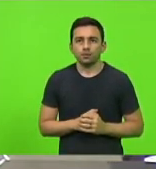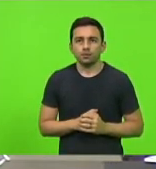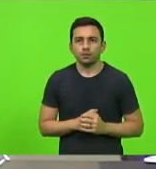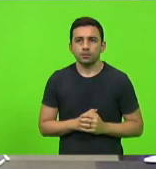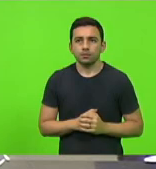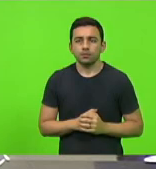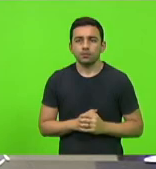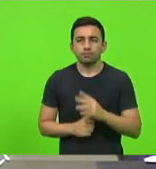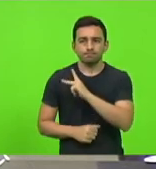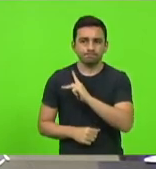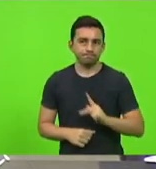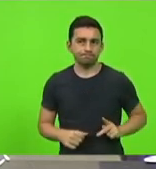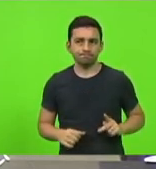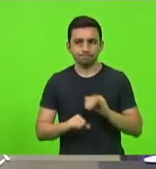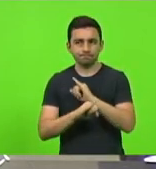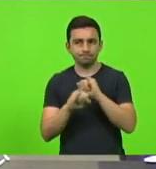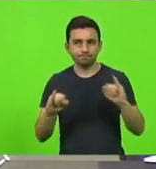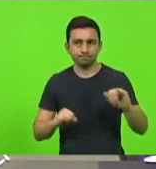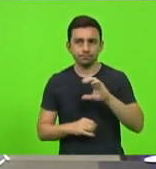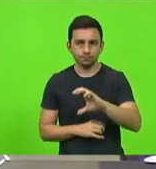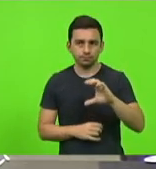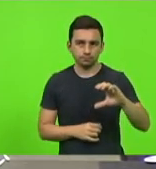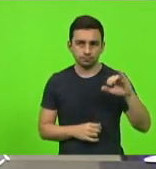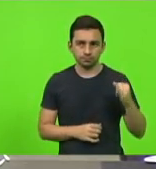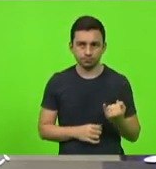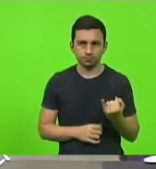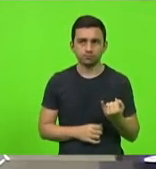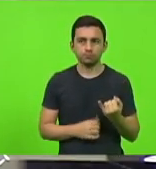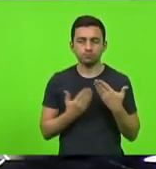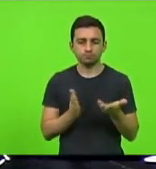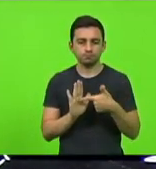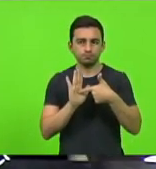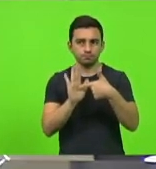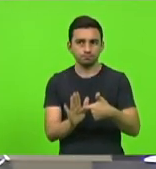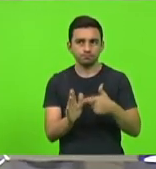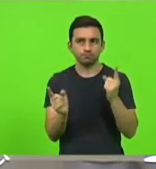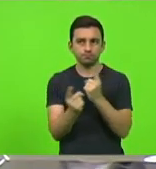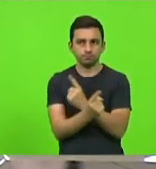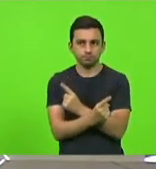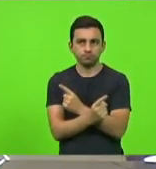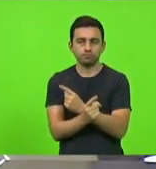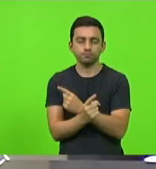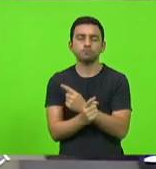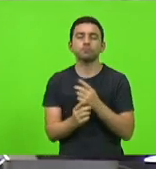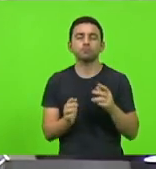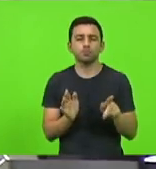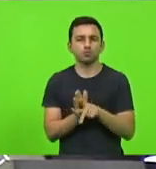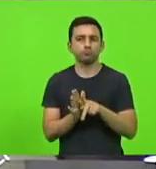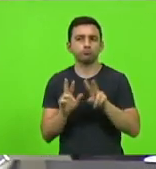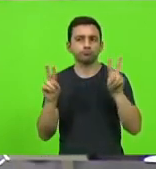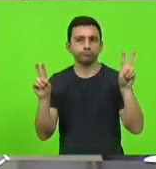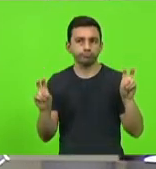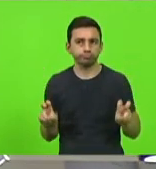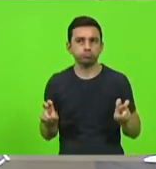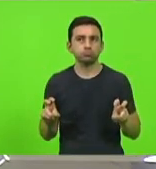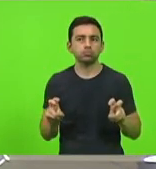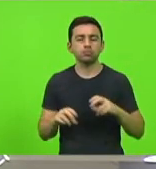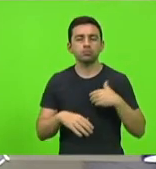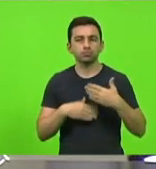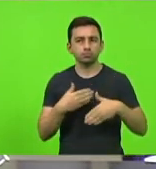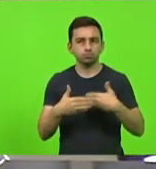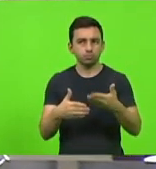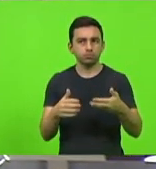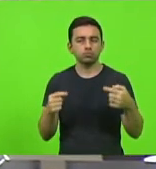A presidência comunica que a Comissão de Constituição e Justiça apresentou o parecer contrário à seguinte matéria e que a mesma terá seu encaminhamento conforme o